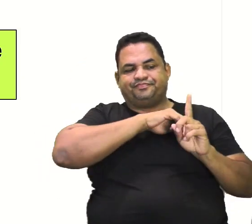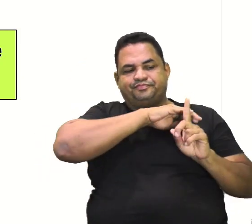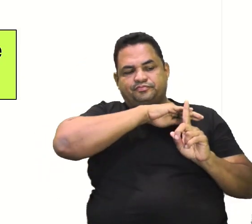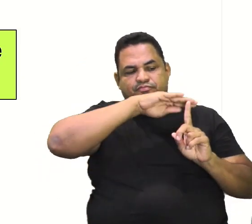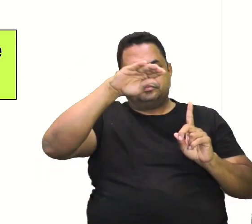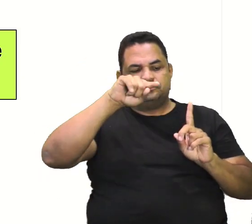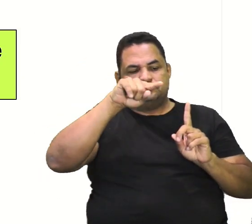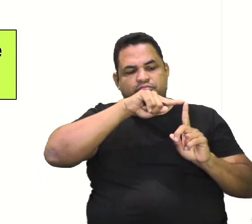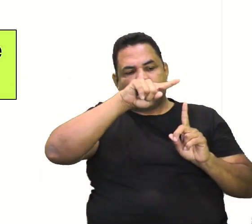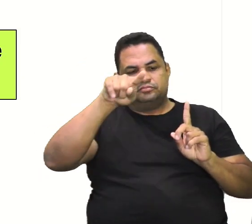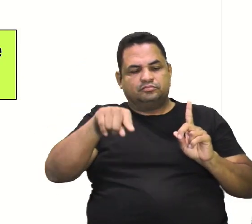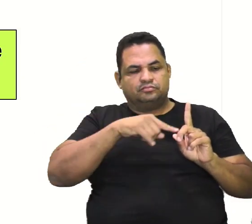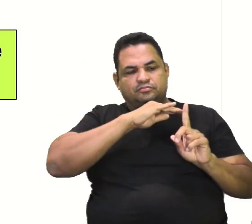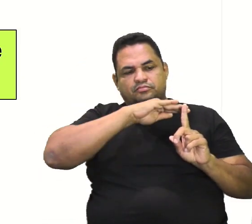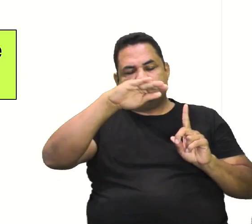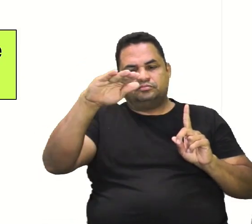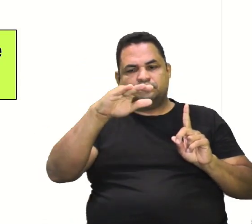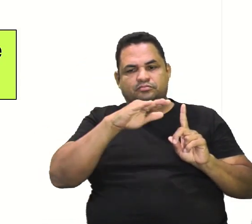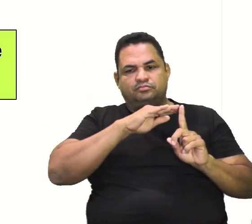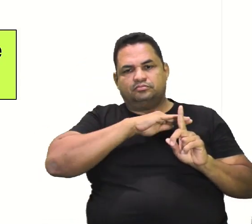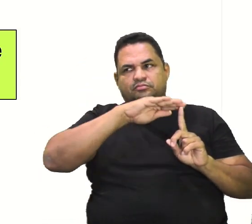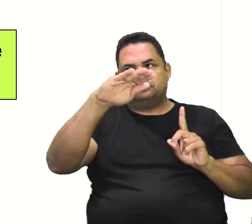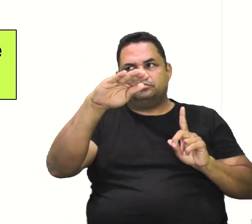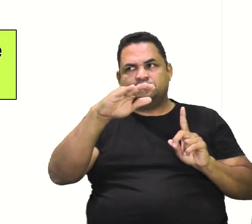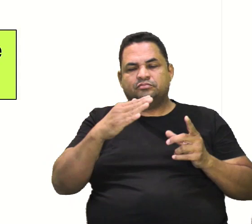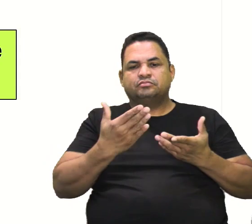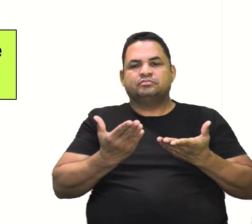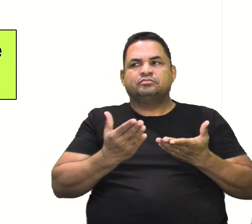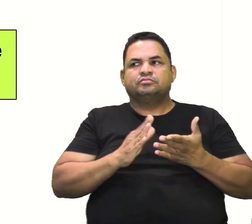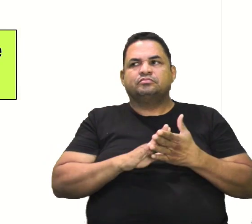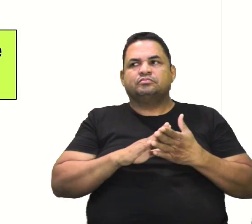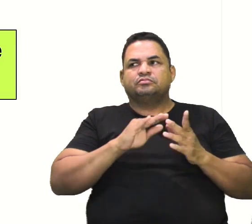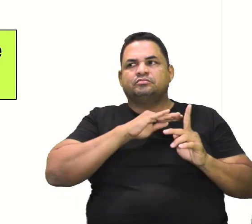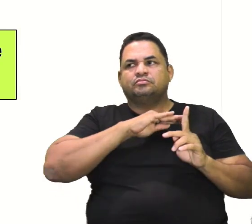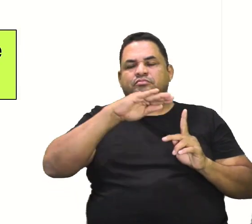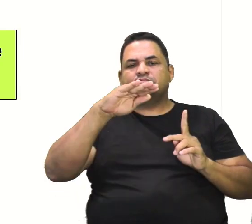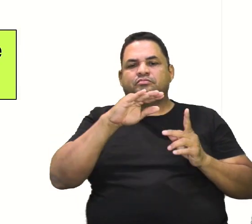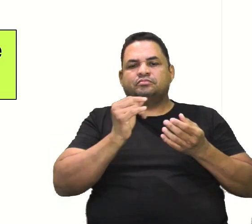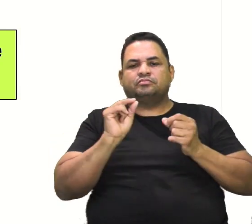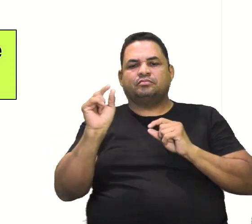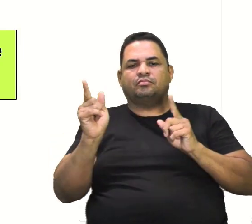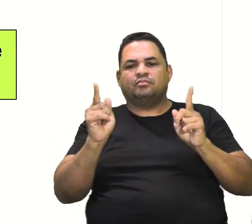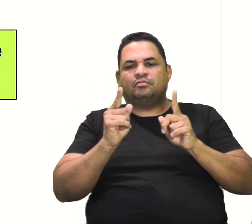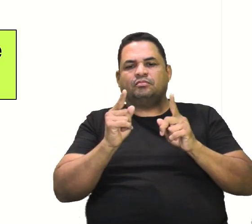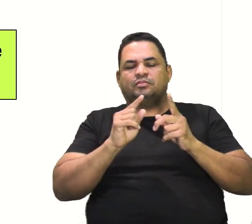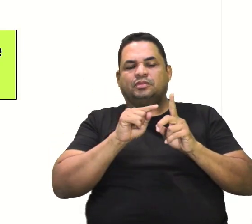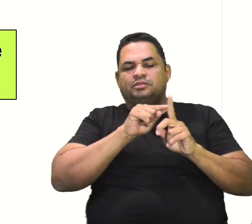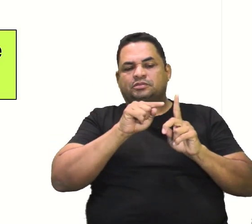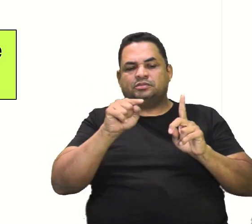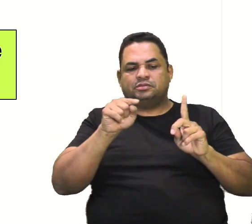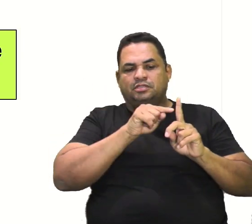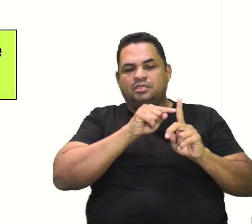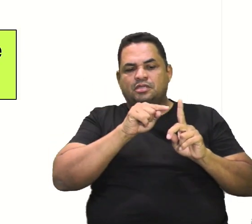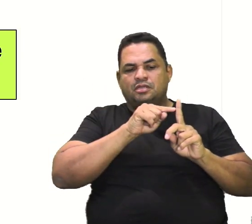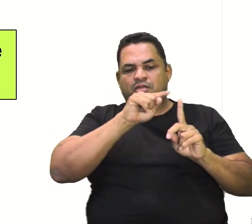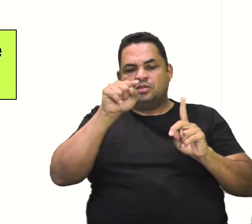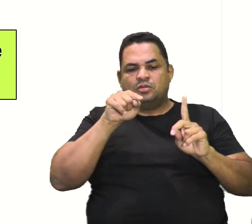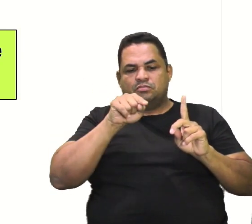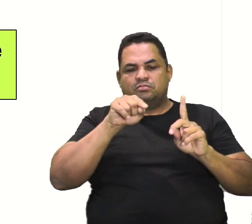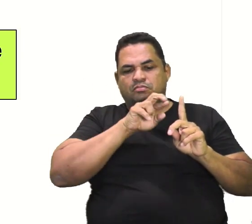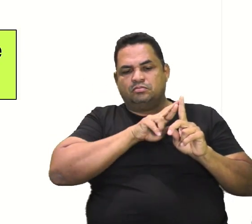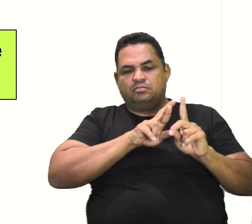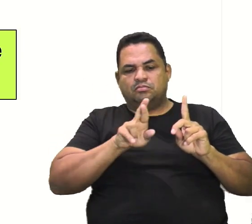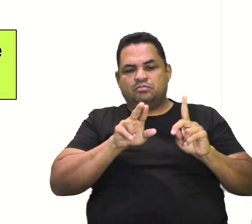perpendicularidade de 2 retas, porque a reta tangente vai ser perpendicular àquele pedaço de reta que nós chamamos de raio. Então, como